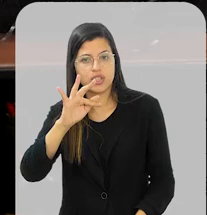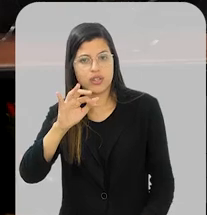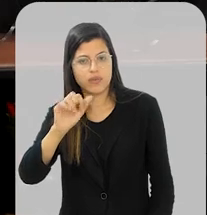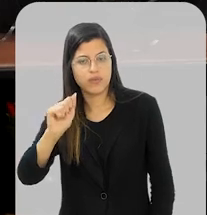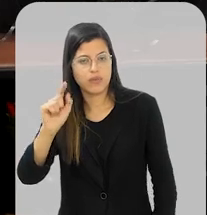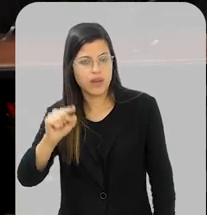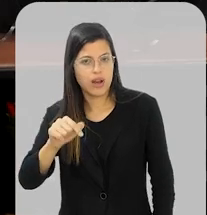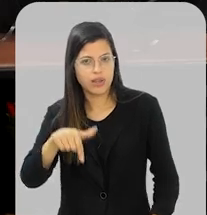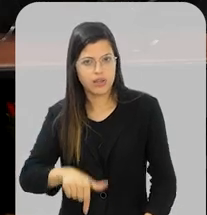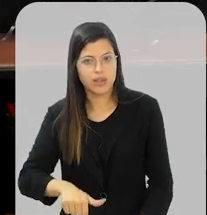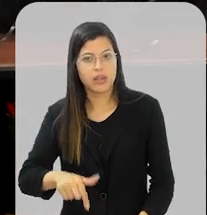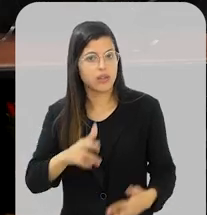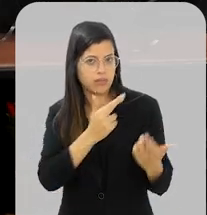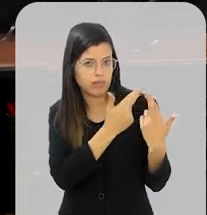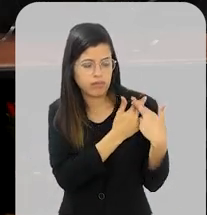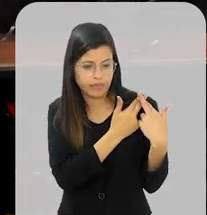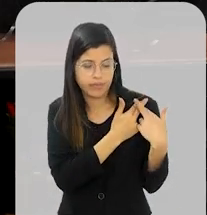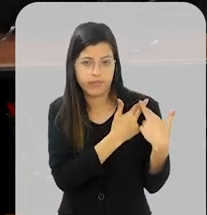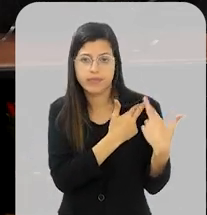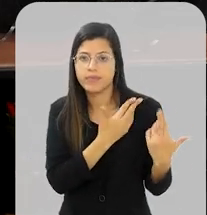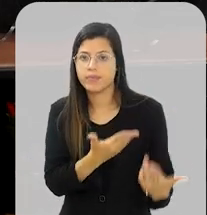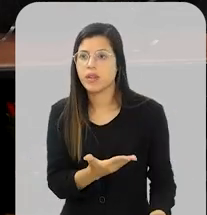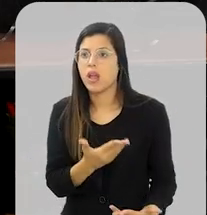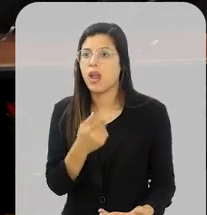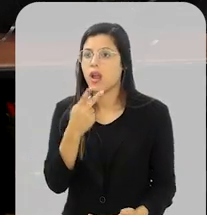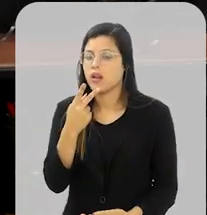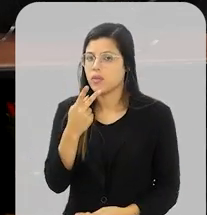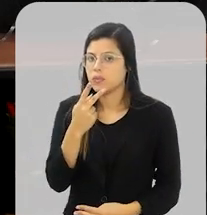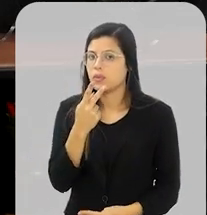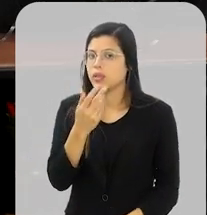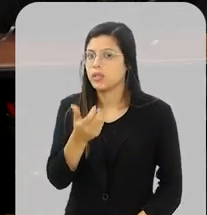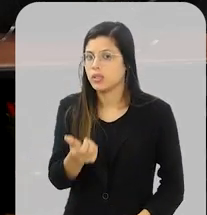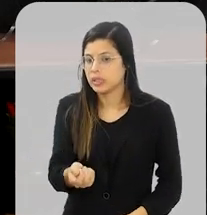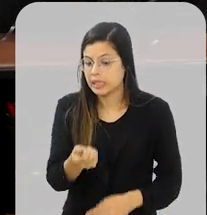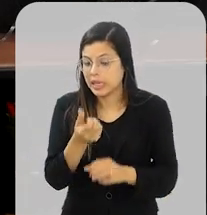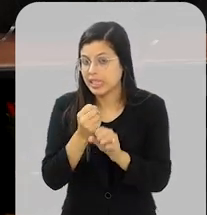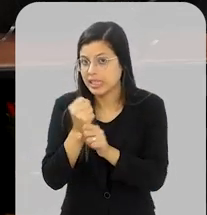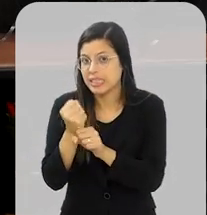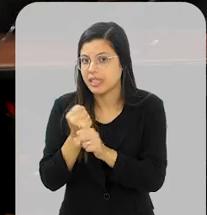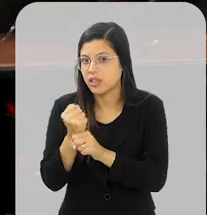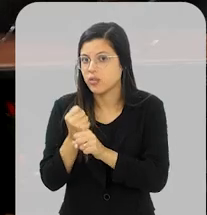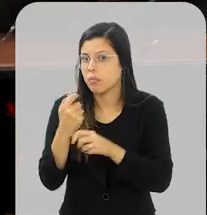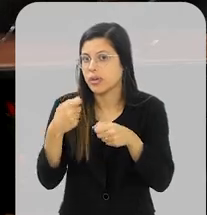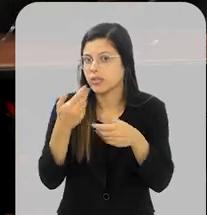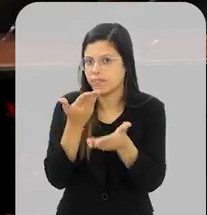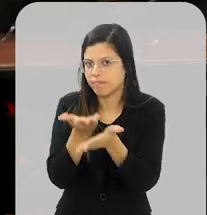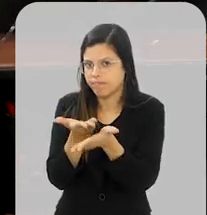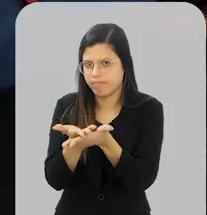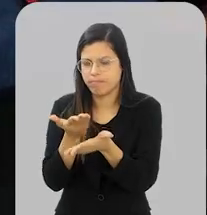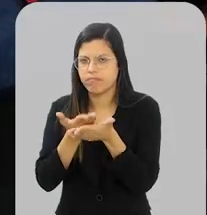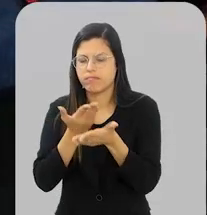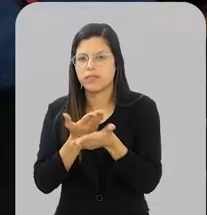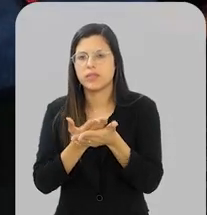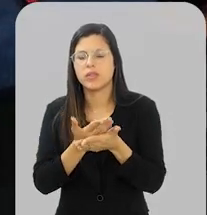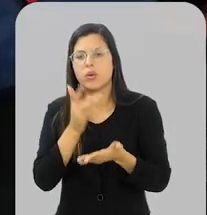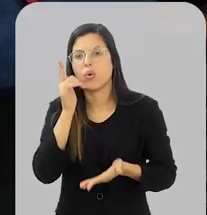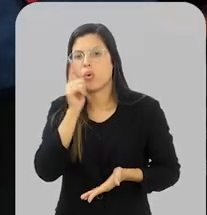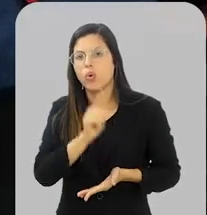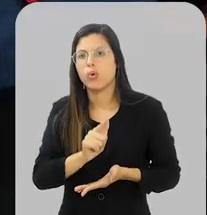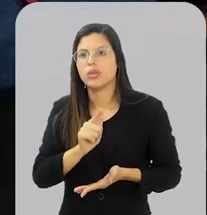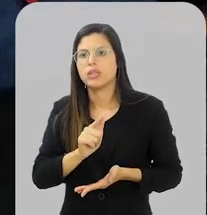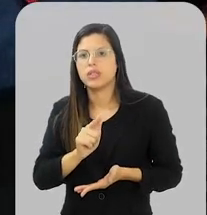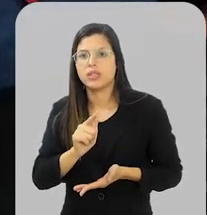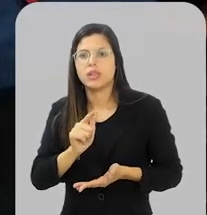por isso. E ele deixou bem claro que são 6 anos de estudos para que